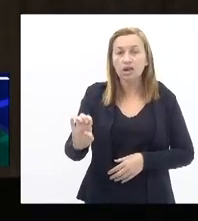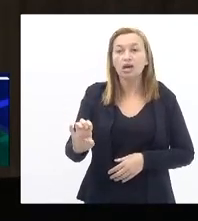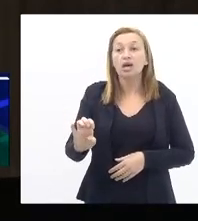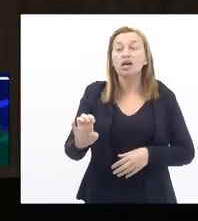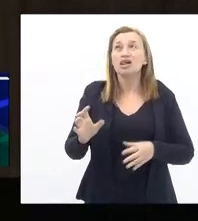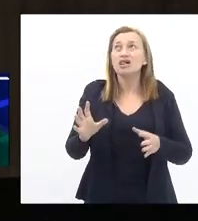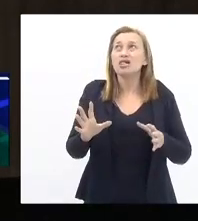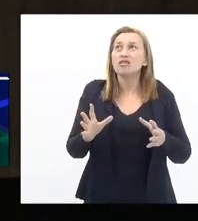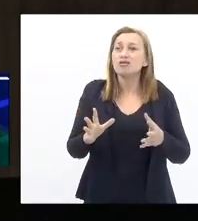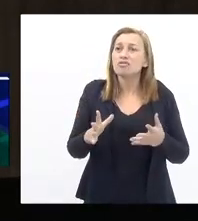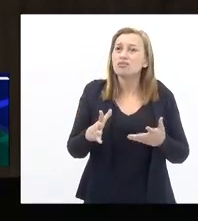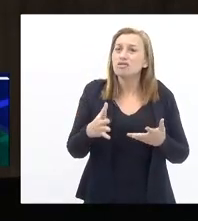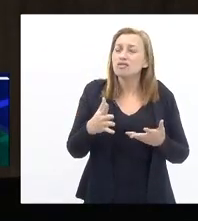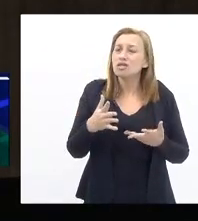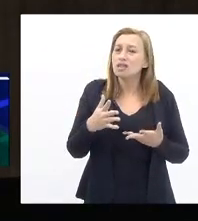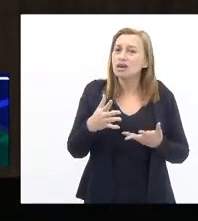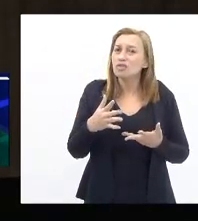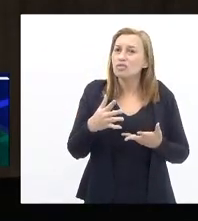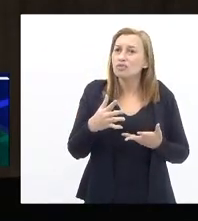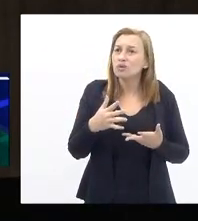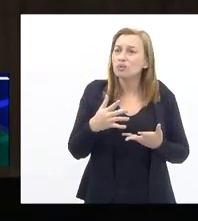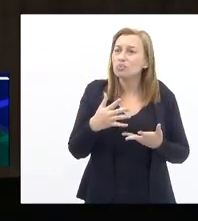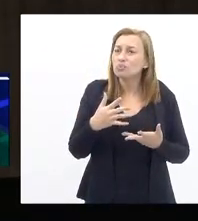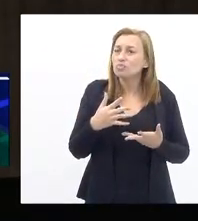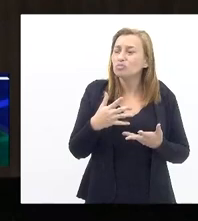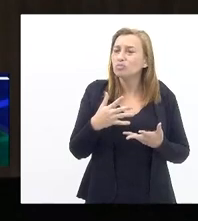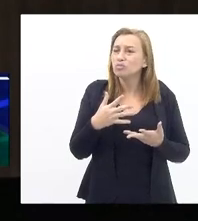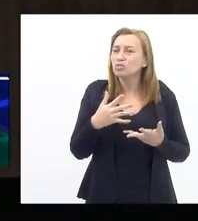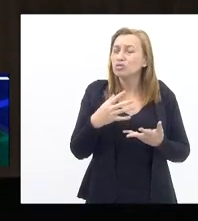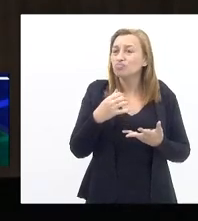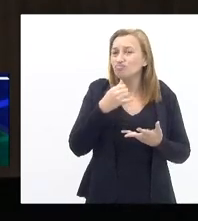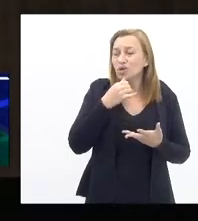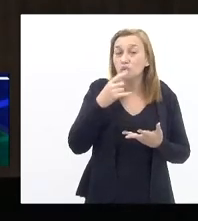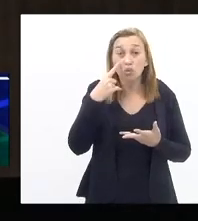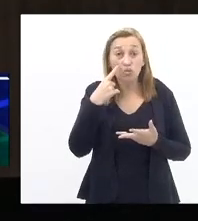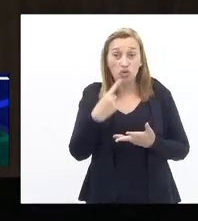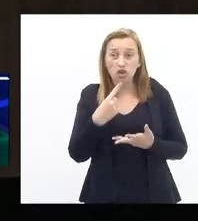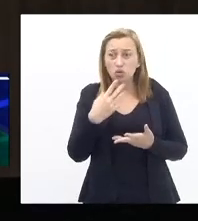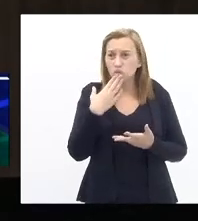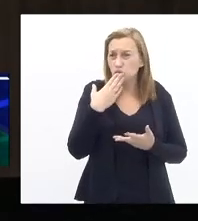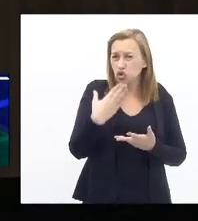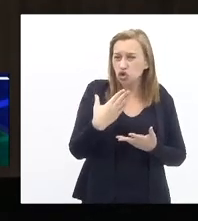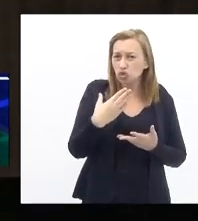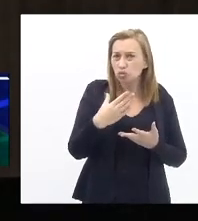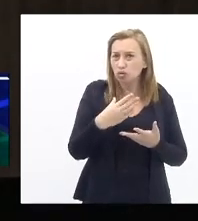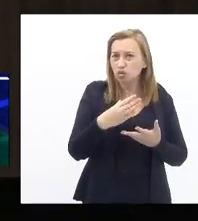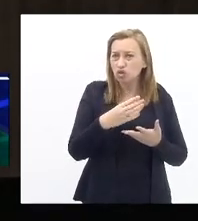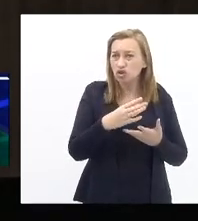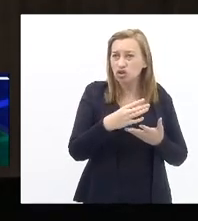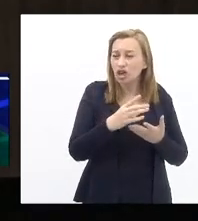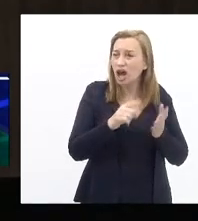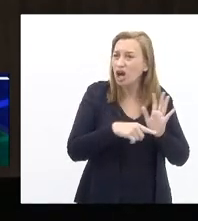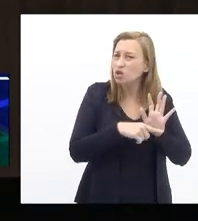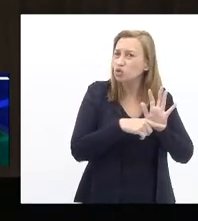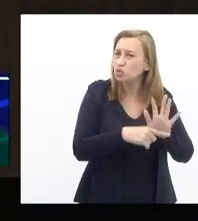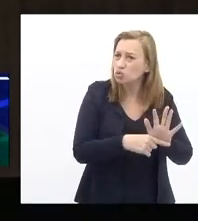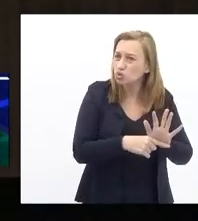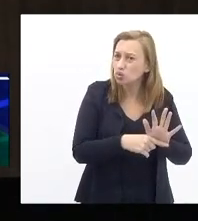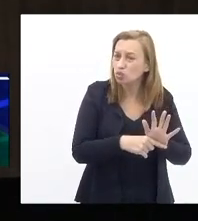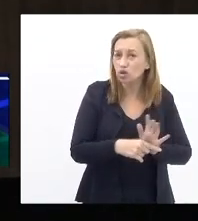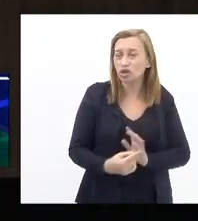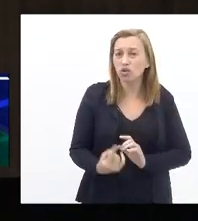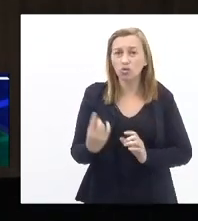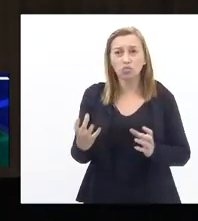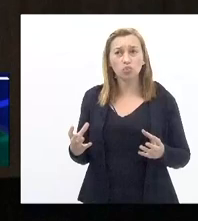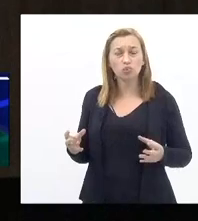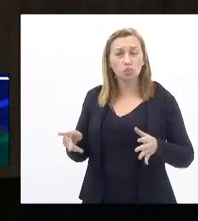incomodada, desconfortável, quando eu vejo aqui algum tipo de benefício colocado num